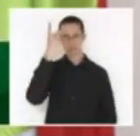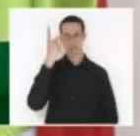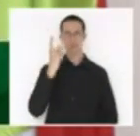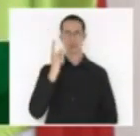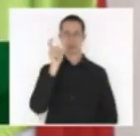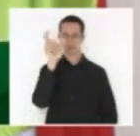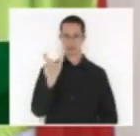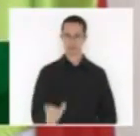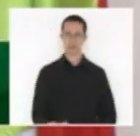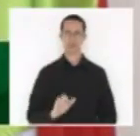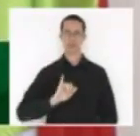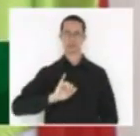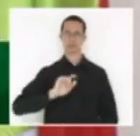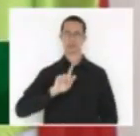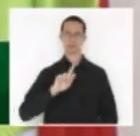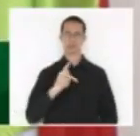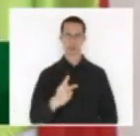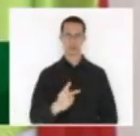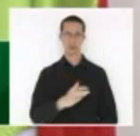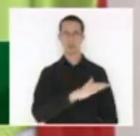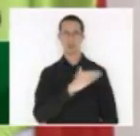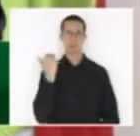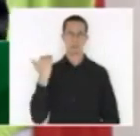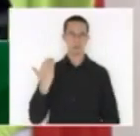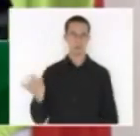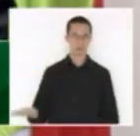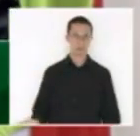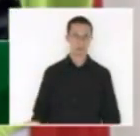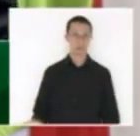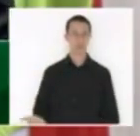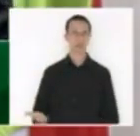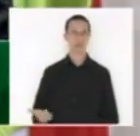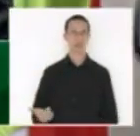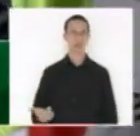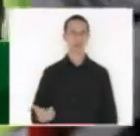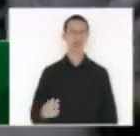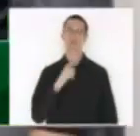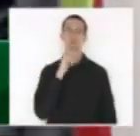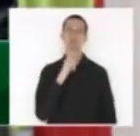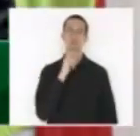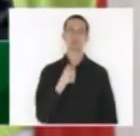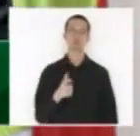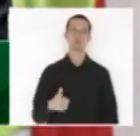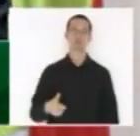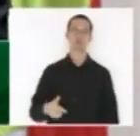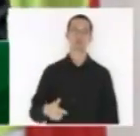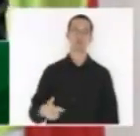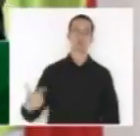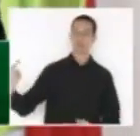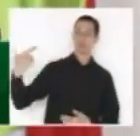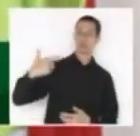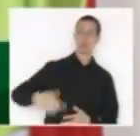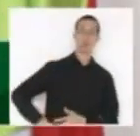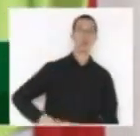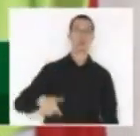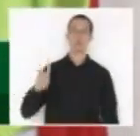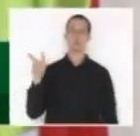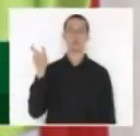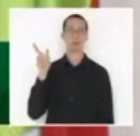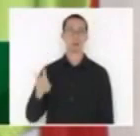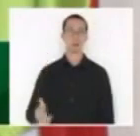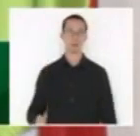poderia ter se defendido, e se não se defender, talvez não precise se defender por estar